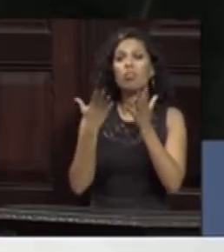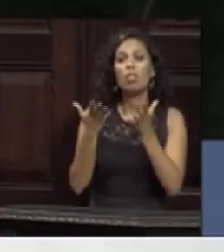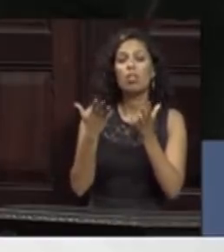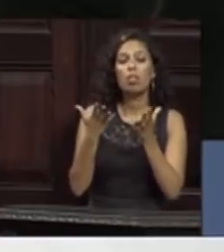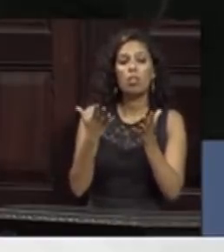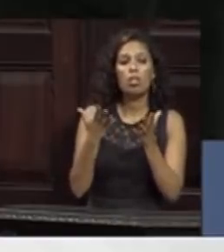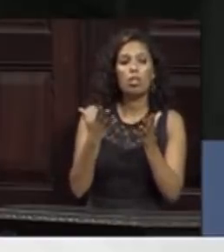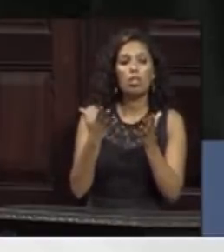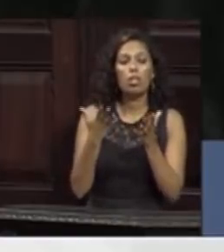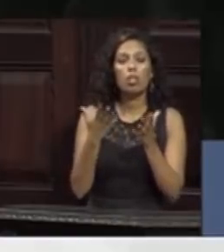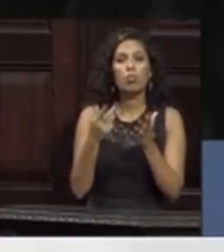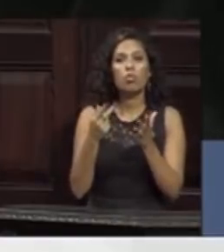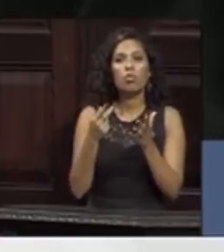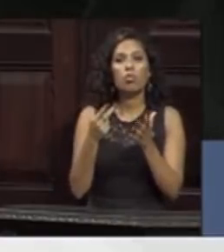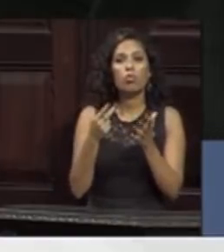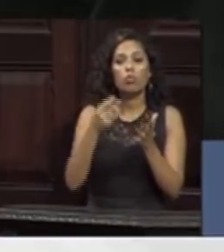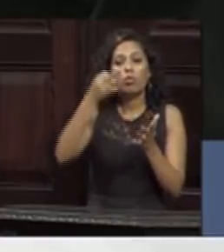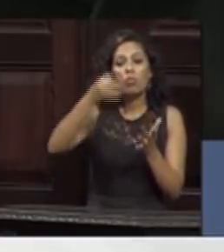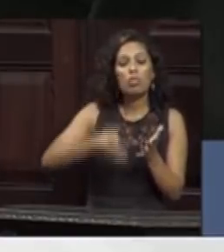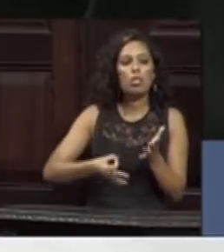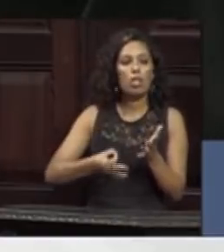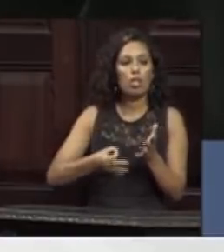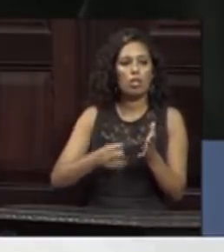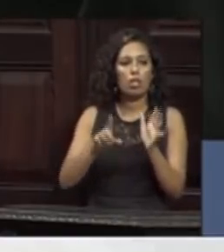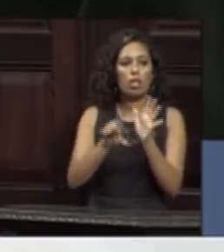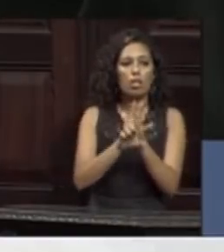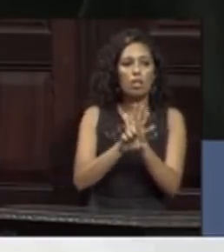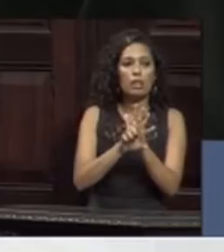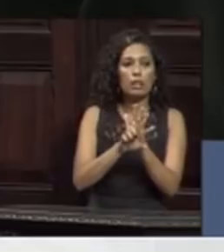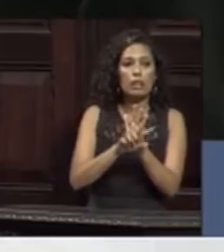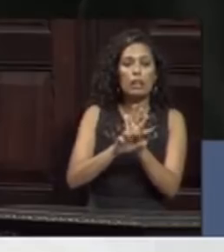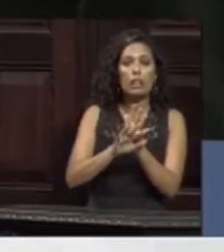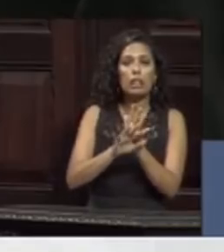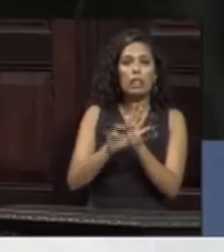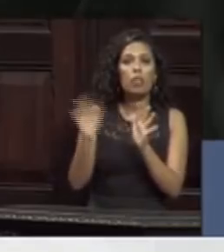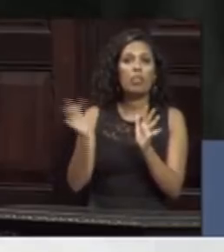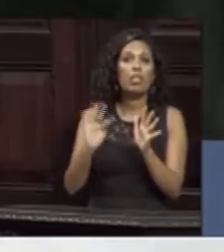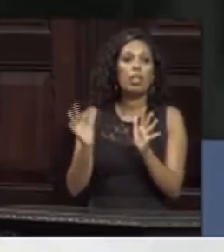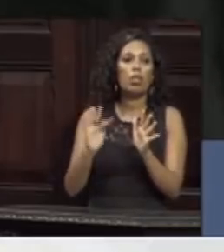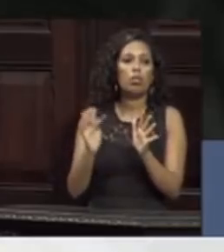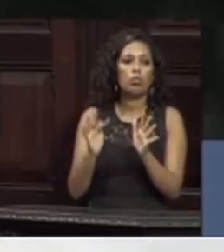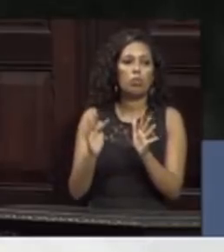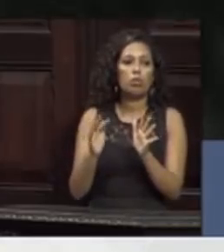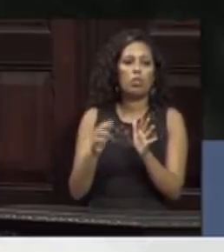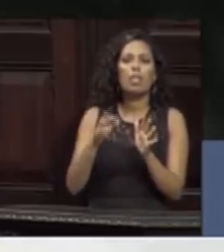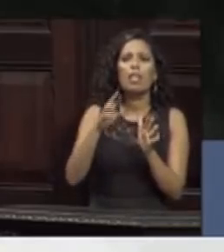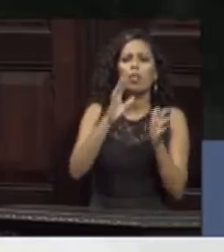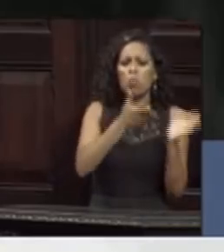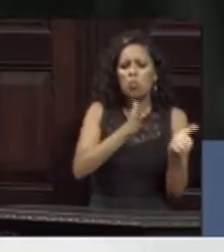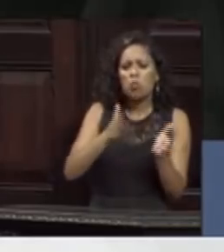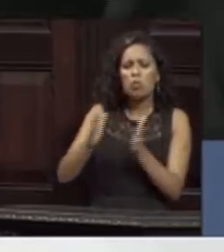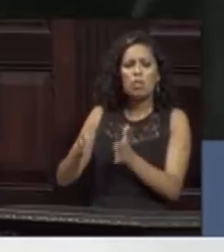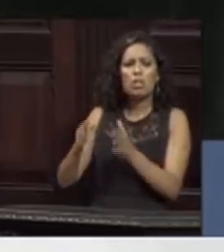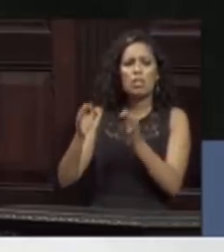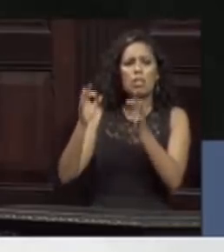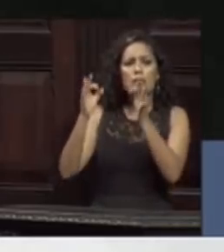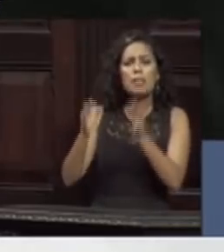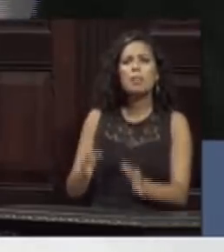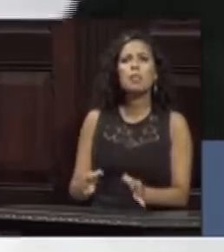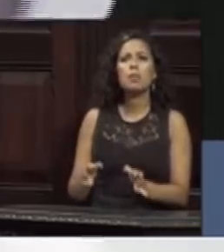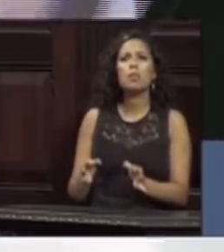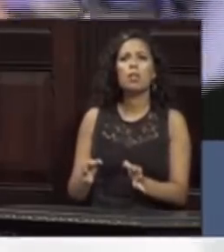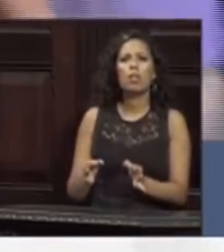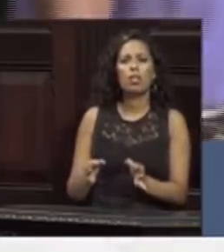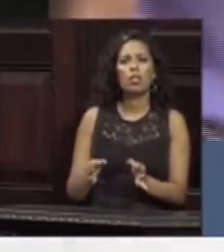queremos a regra nacional. Temos resistência ao Repetro? Temos. Mas se é a regra nacional, que o Rio de Janeiro não fique fora